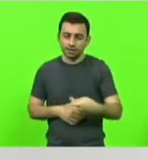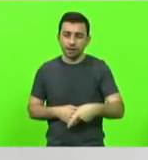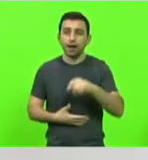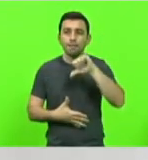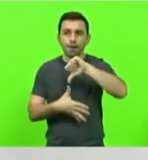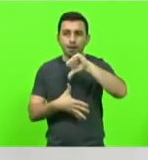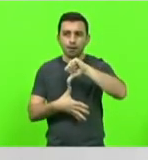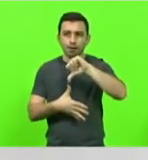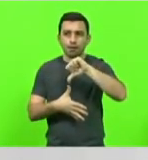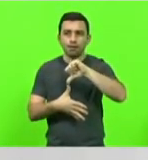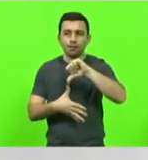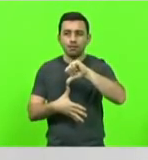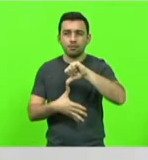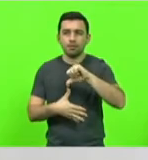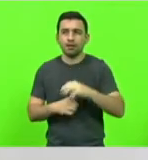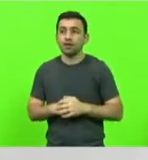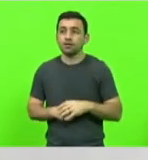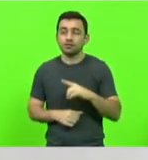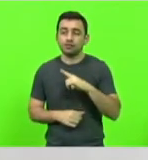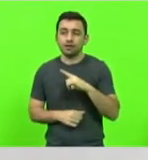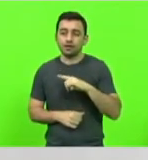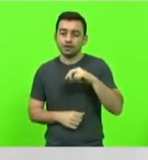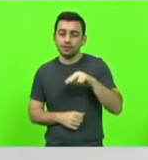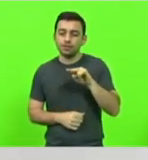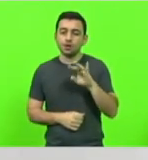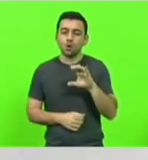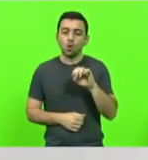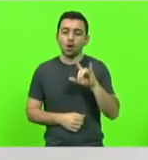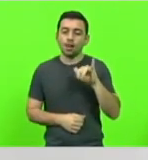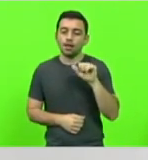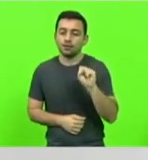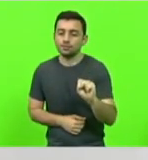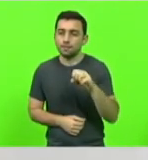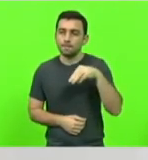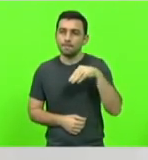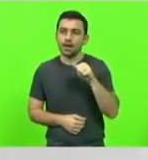eles, Nicolás Maduro,